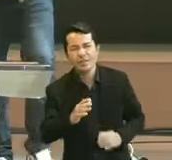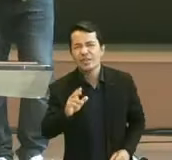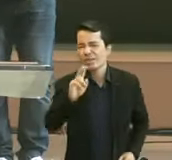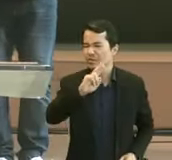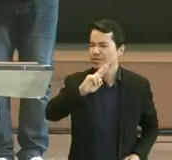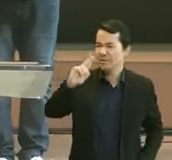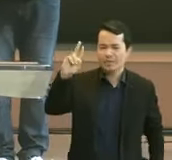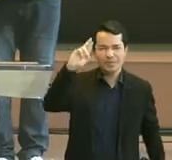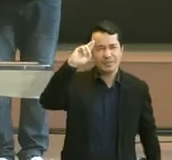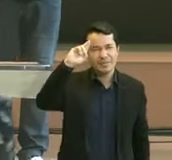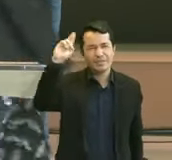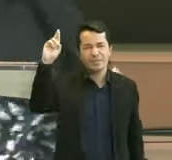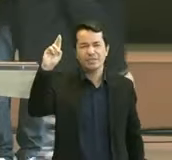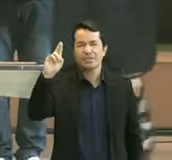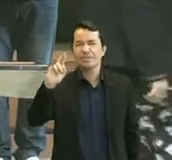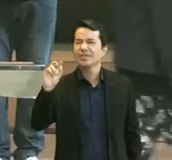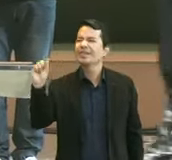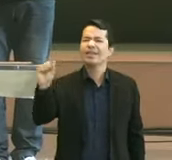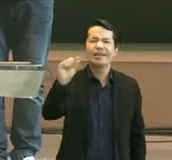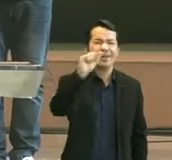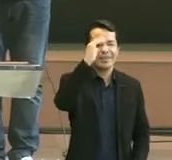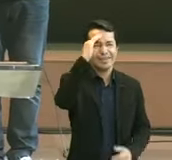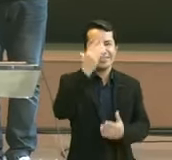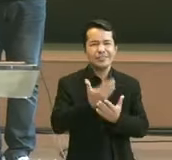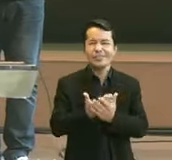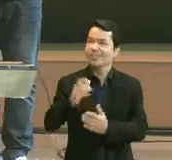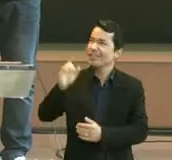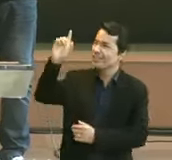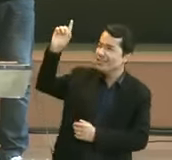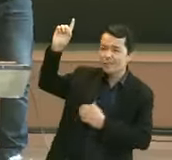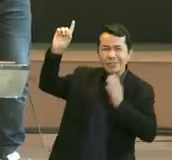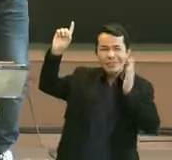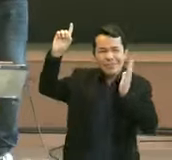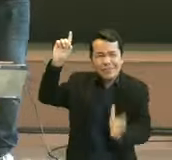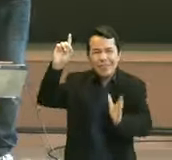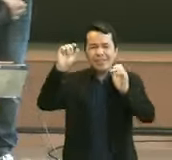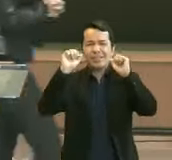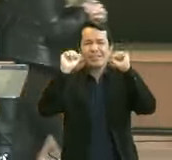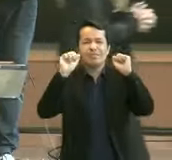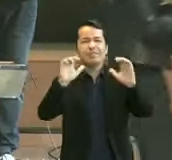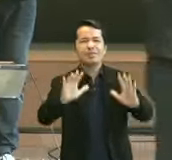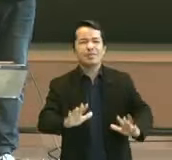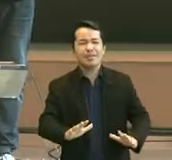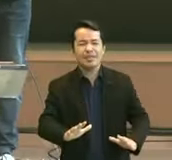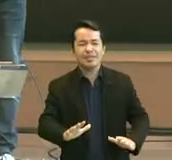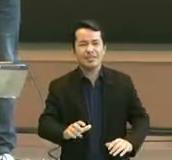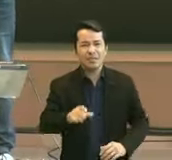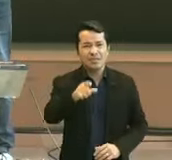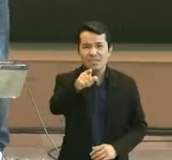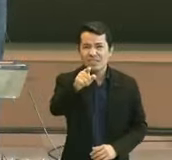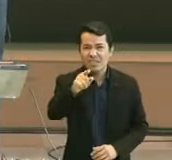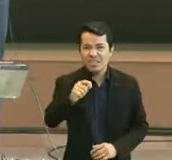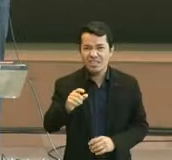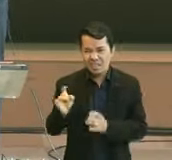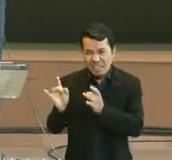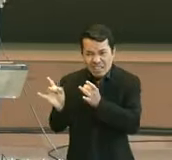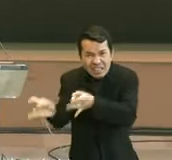Quantos creem na bênção de Deus? Não negocie a bênção de Deus por nada.